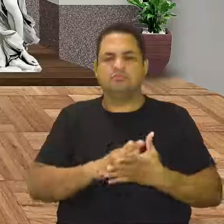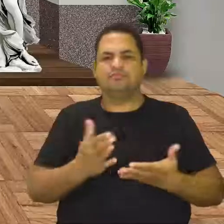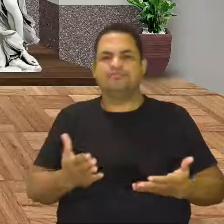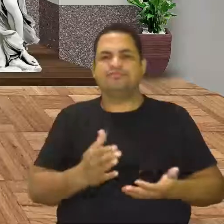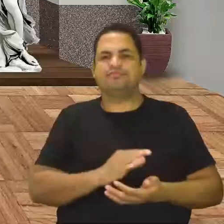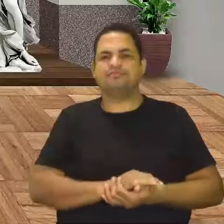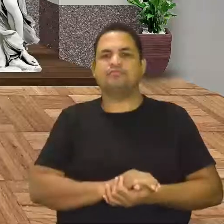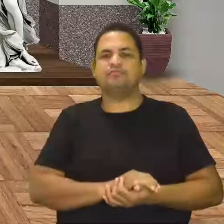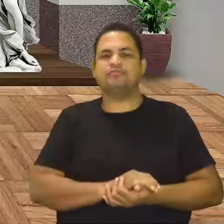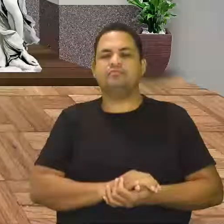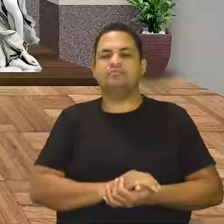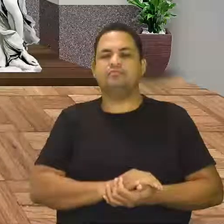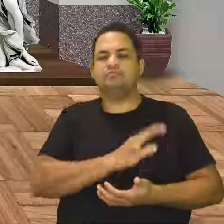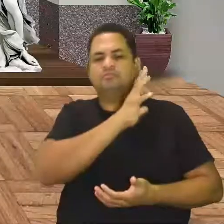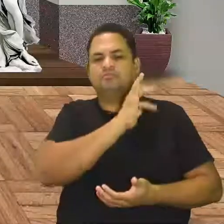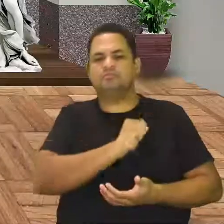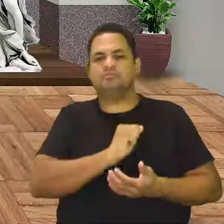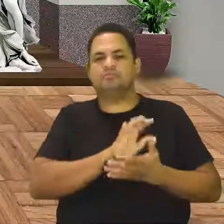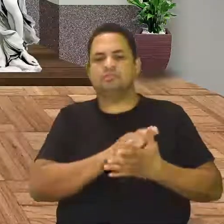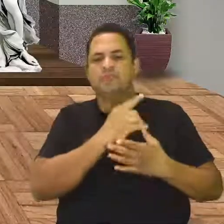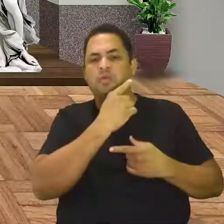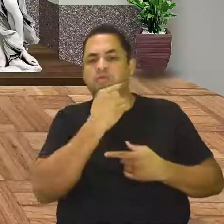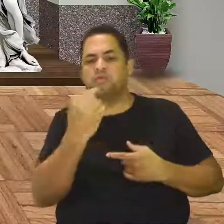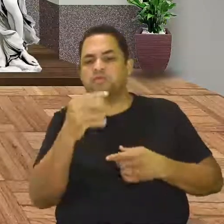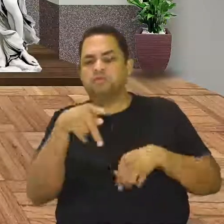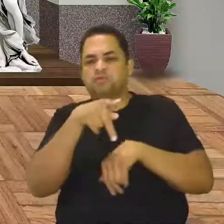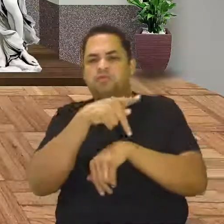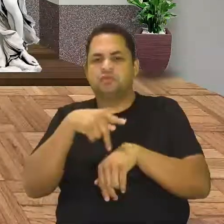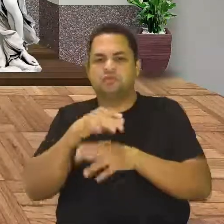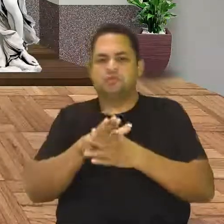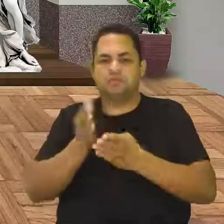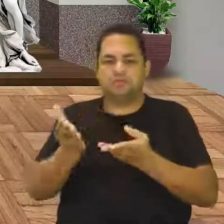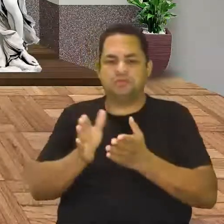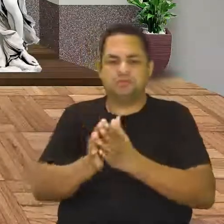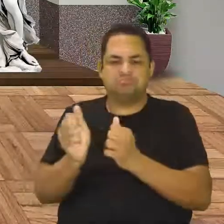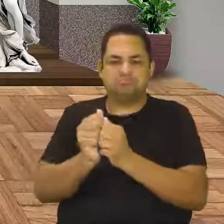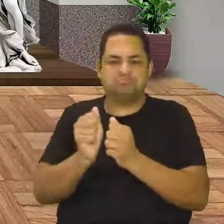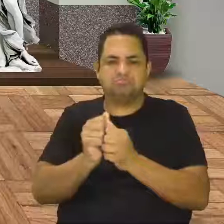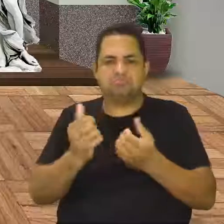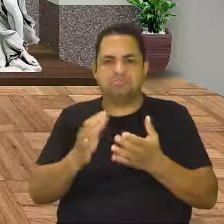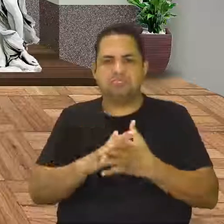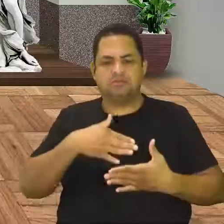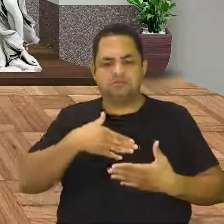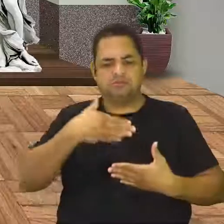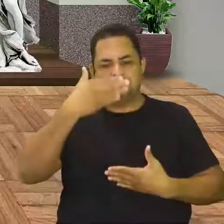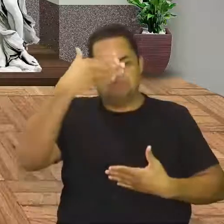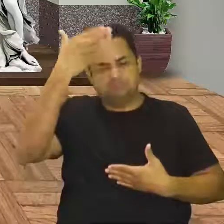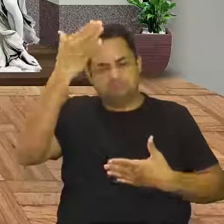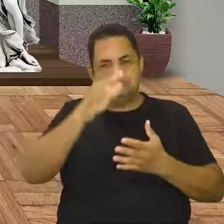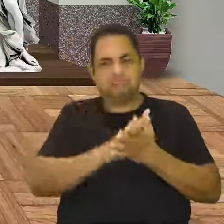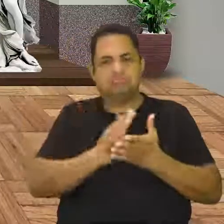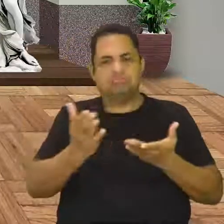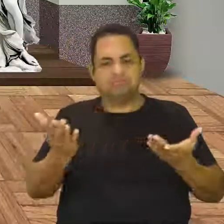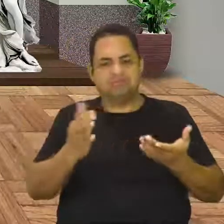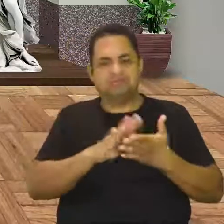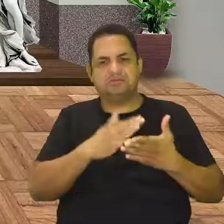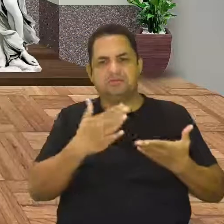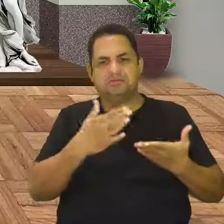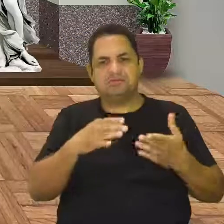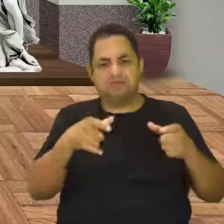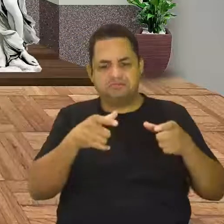território. E os palestinos ou fogem para os países vizinhos, os países árabes vizinhos, ou eles vão sendo